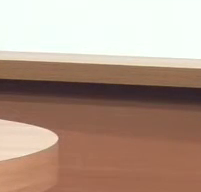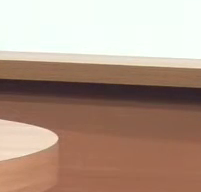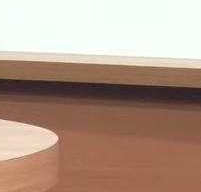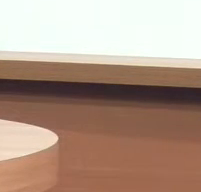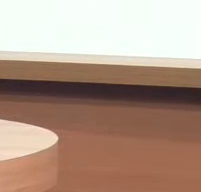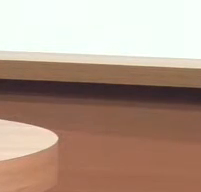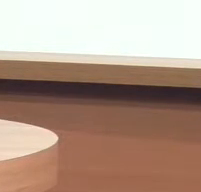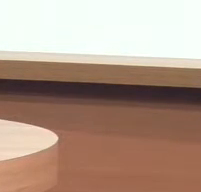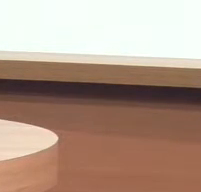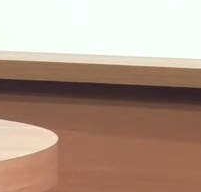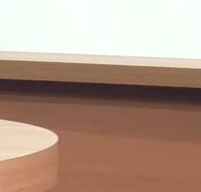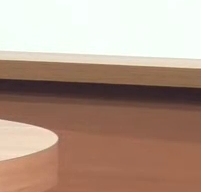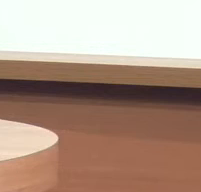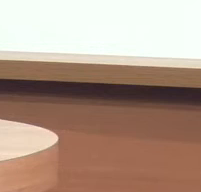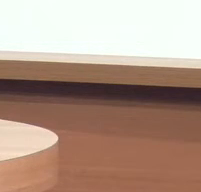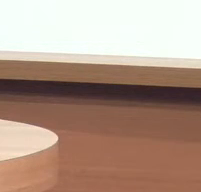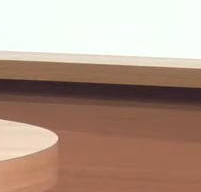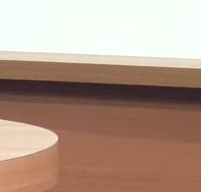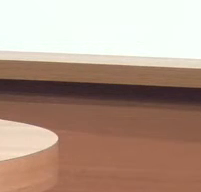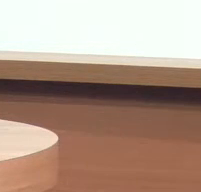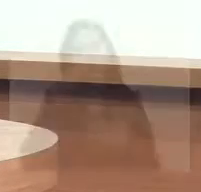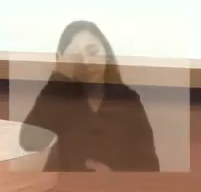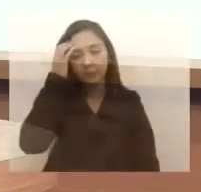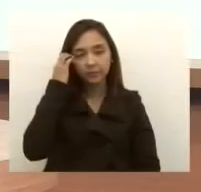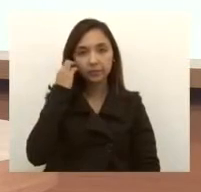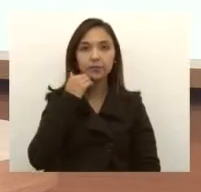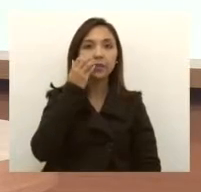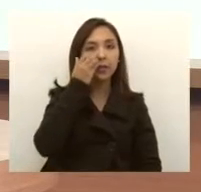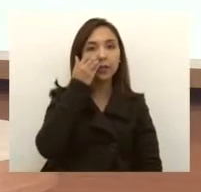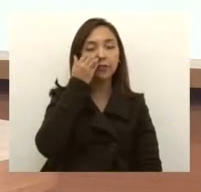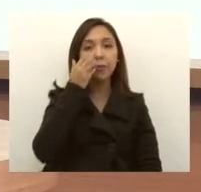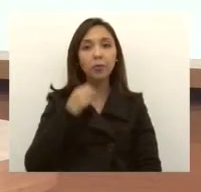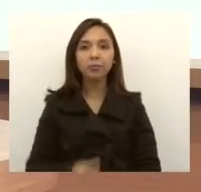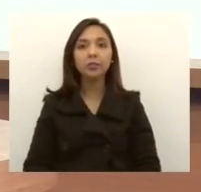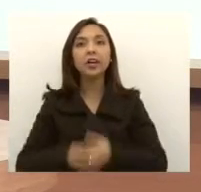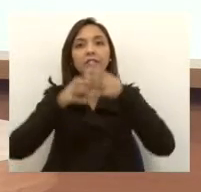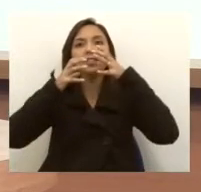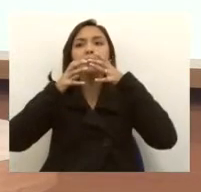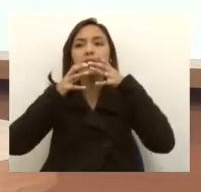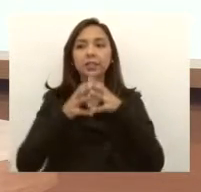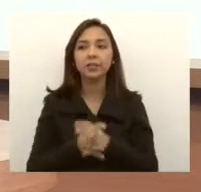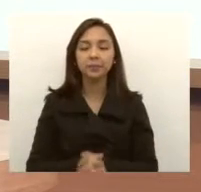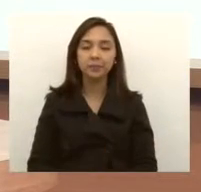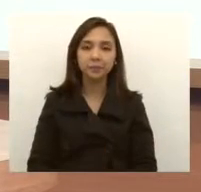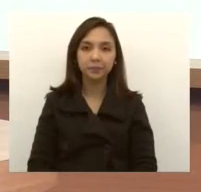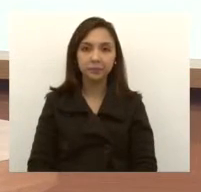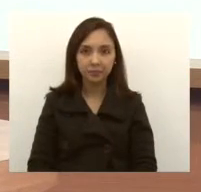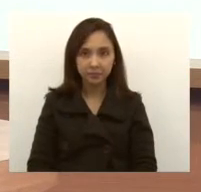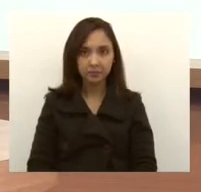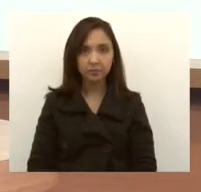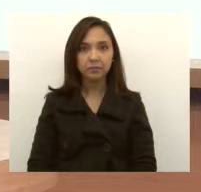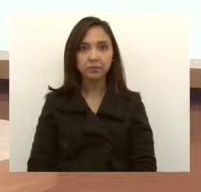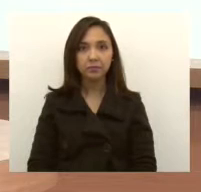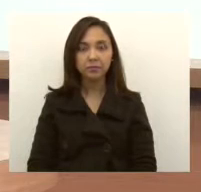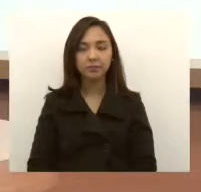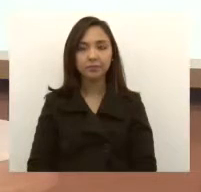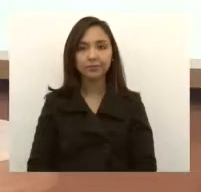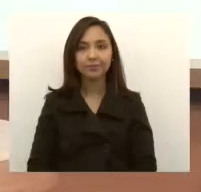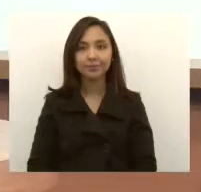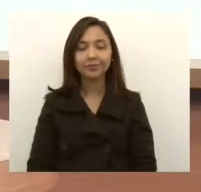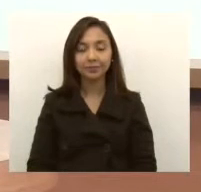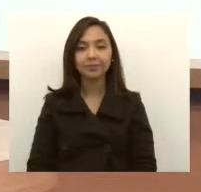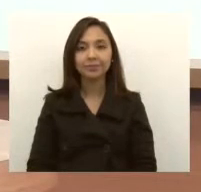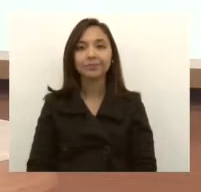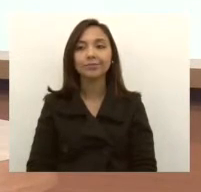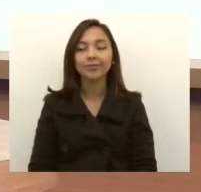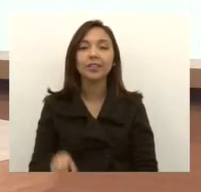fizeram uma explanação sobre a questão de segurança no município, e uma reunião muito rica, porque ali estava presente